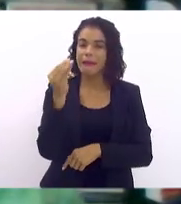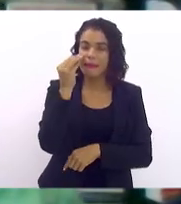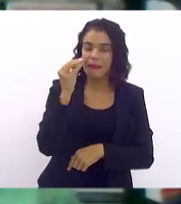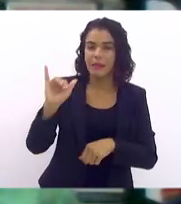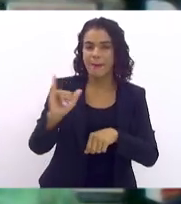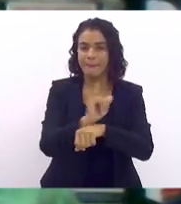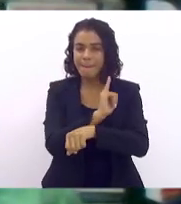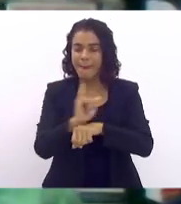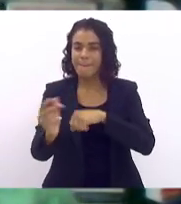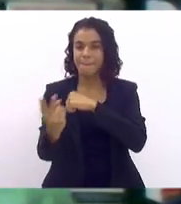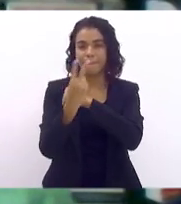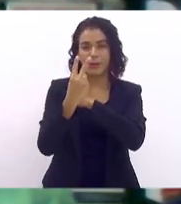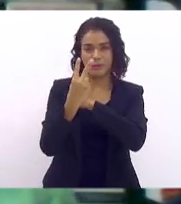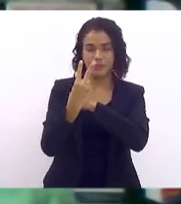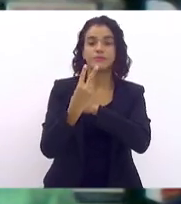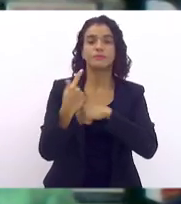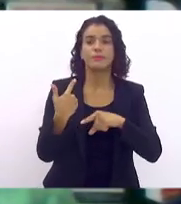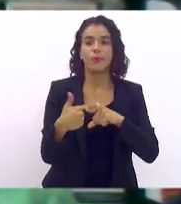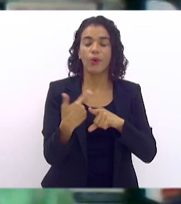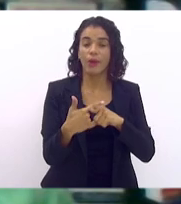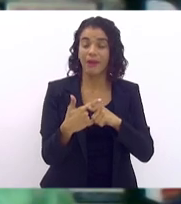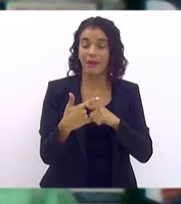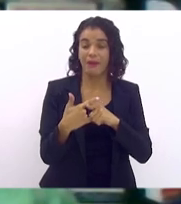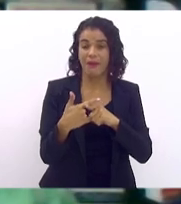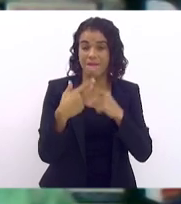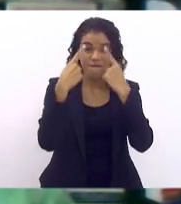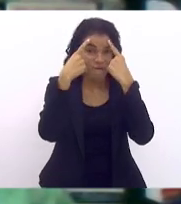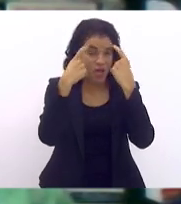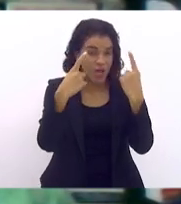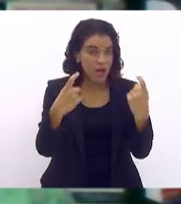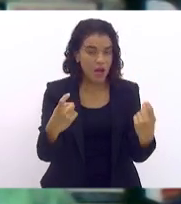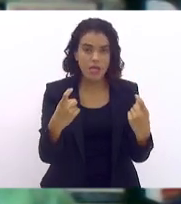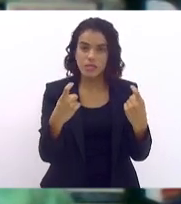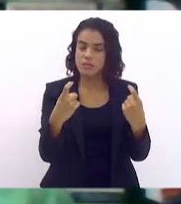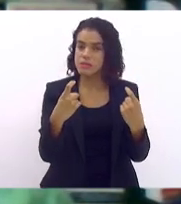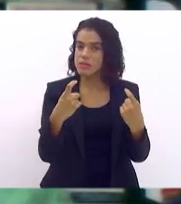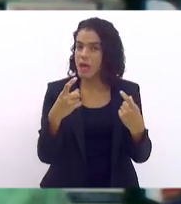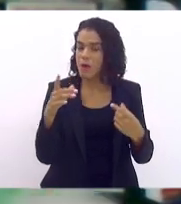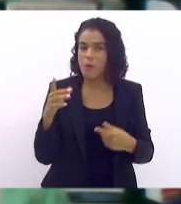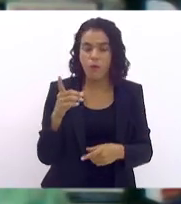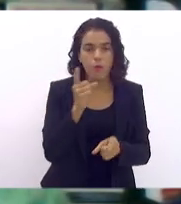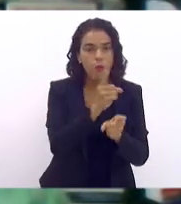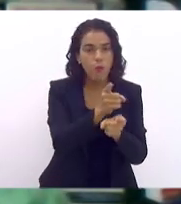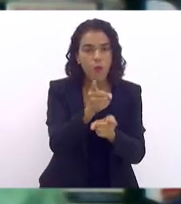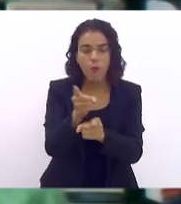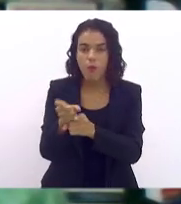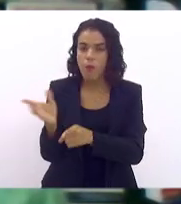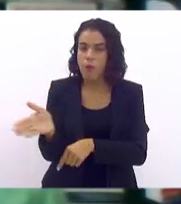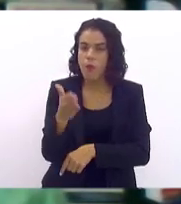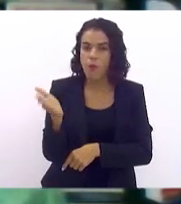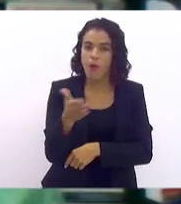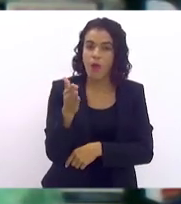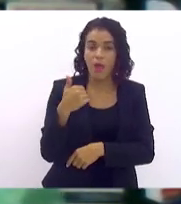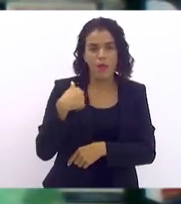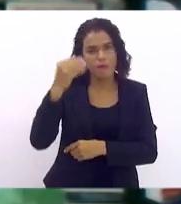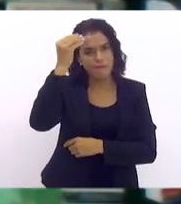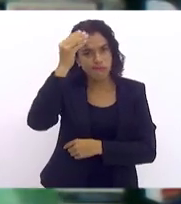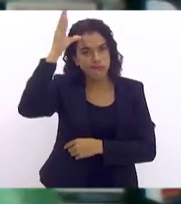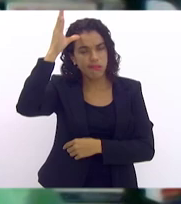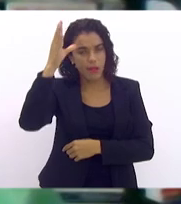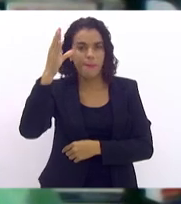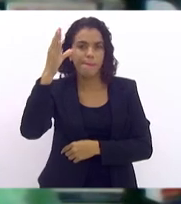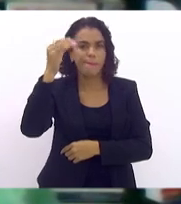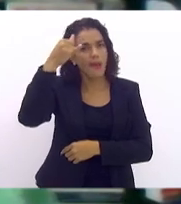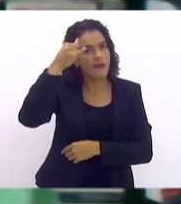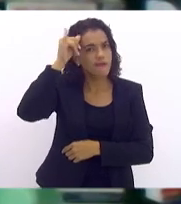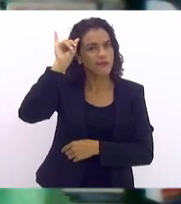forma possível, porque sim, essa violência é muito comum, né? Então, eu, com o conhecimento que eu tenho, tá, para